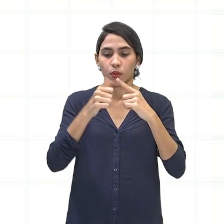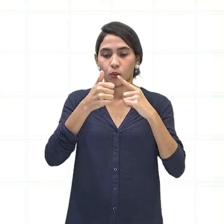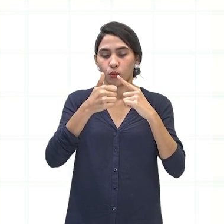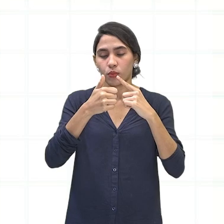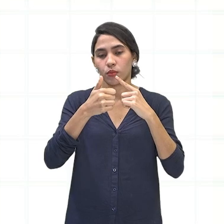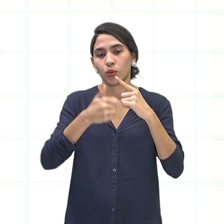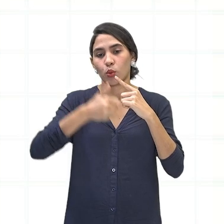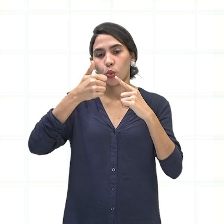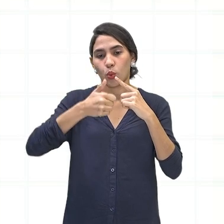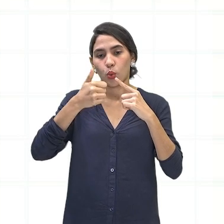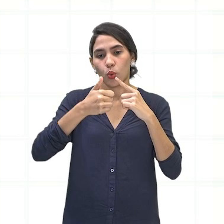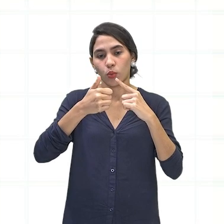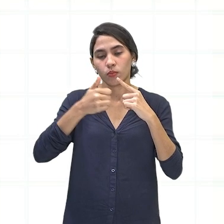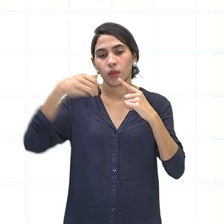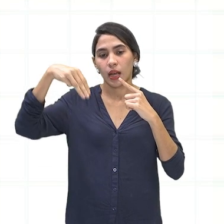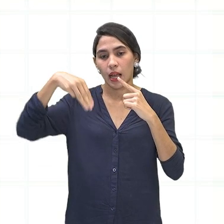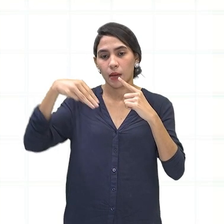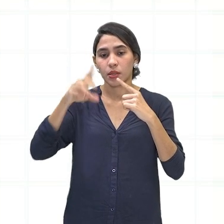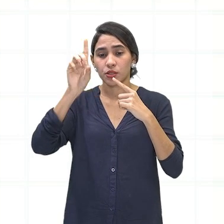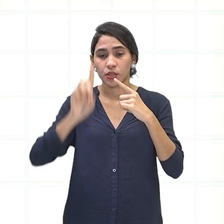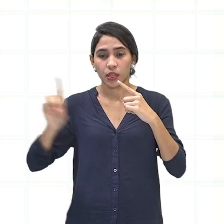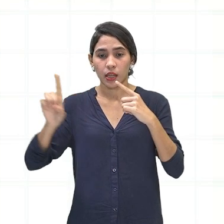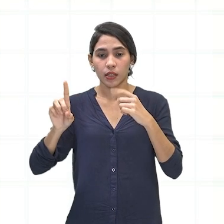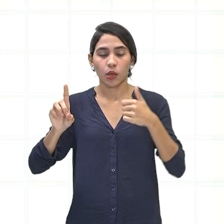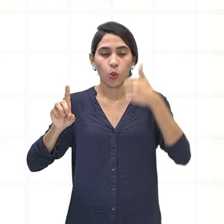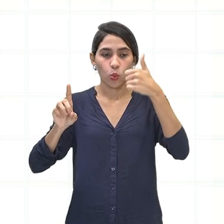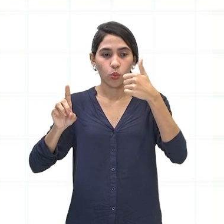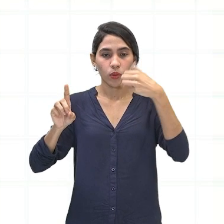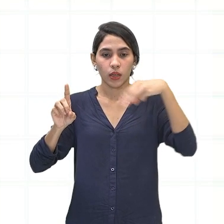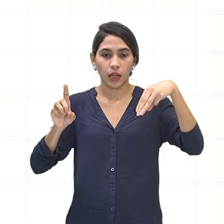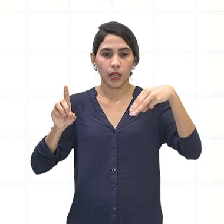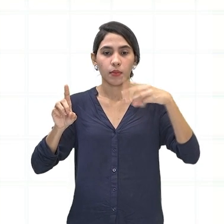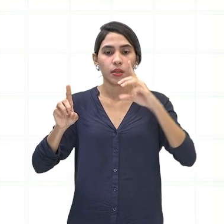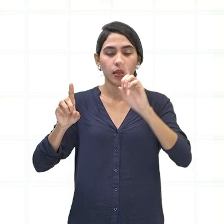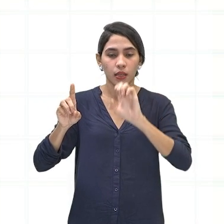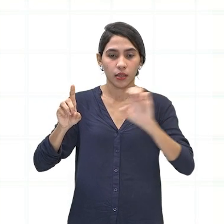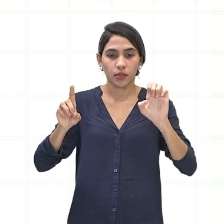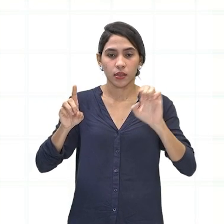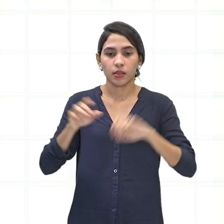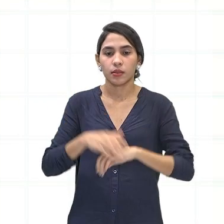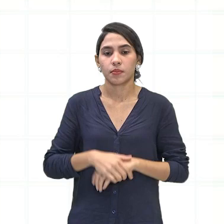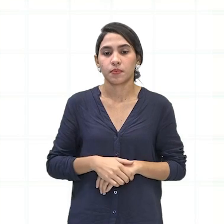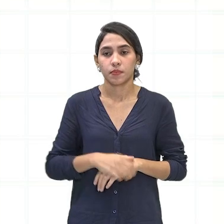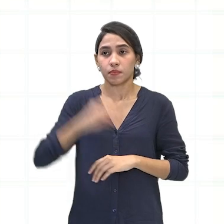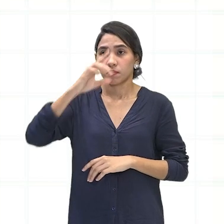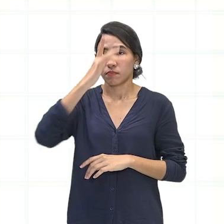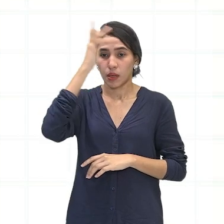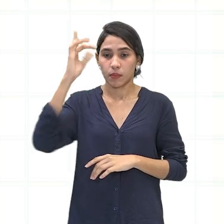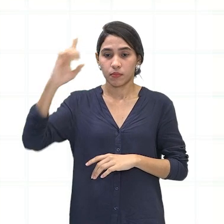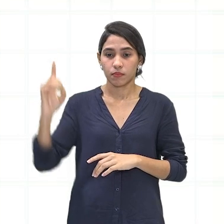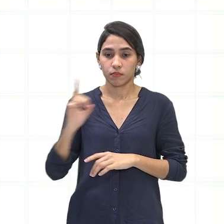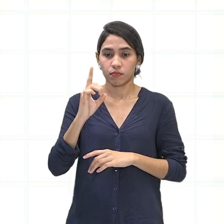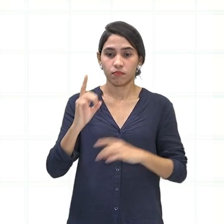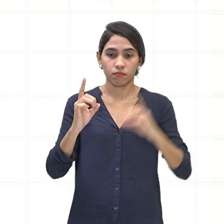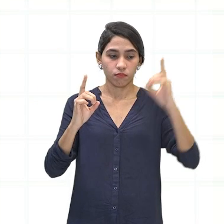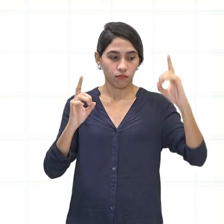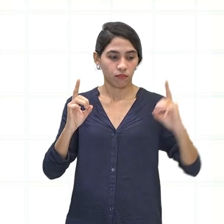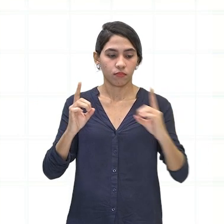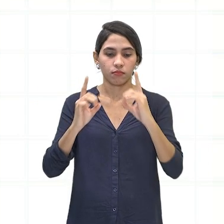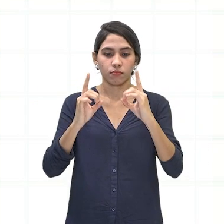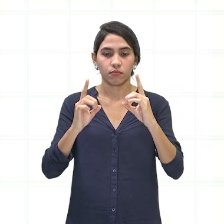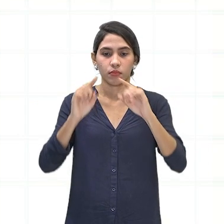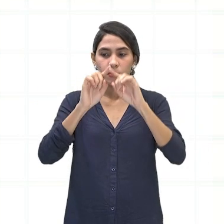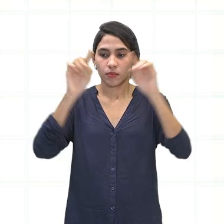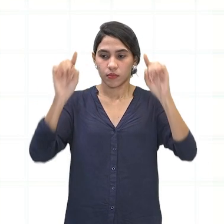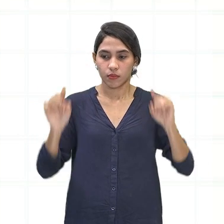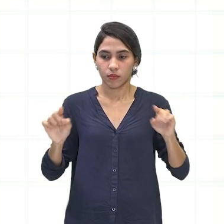metro à esquerda, nós temos essa marcação, que é onde vai ficar os nossos kendokas. Lembrando que essa área de competição, ela